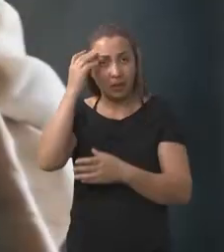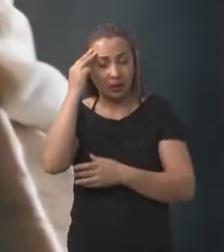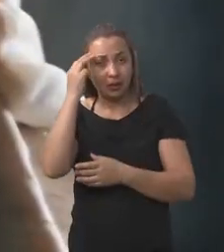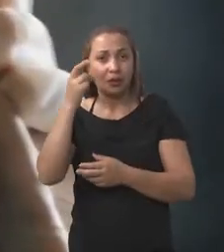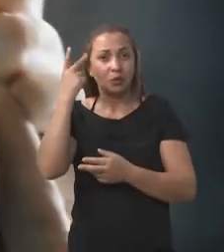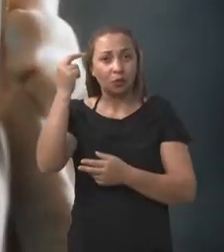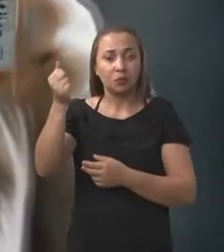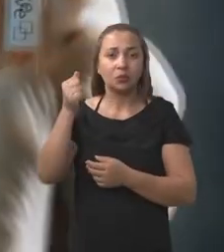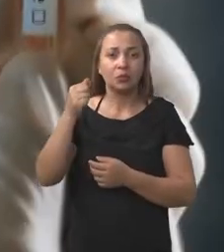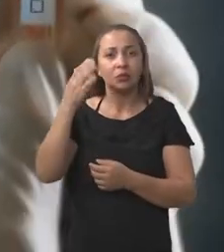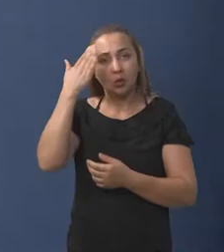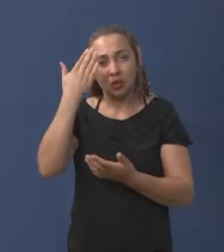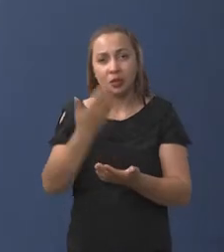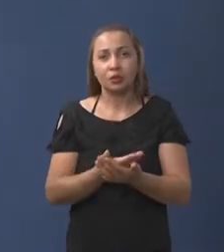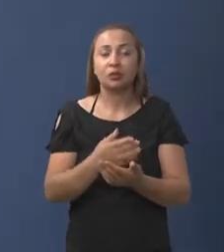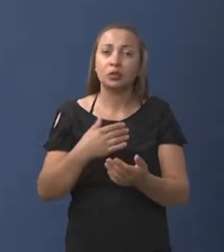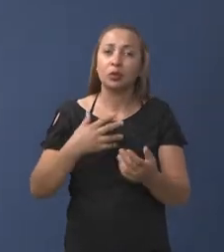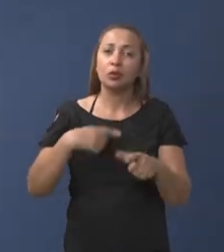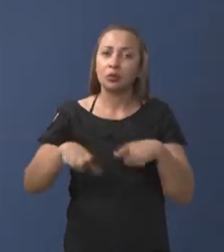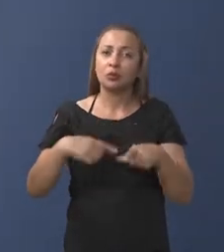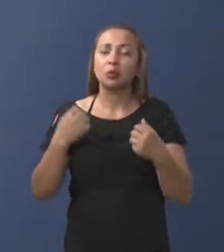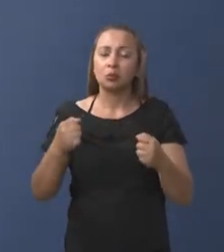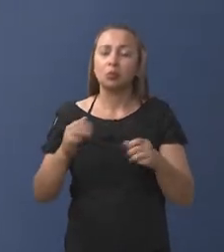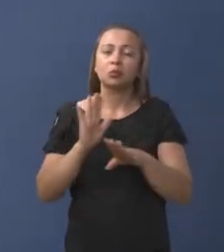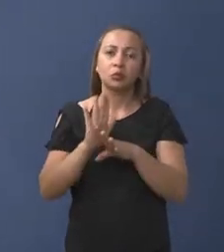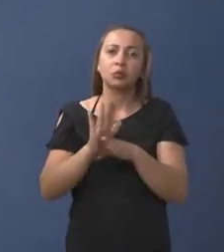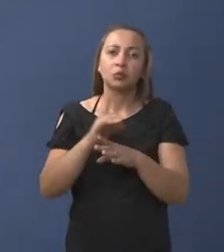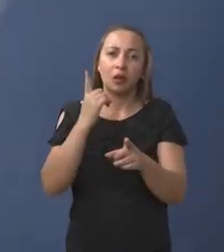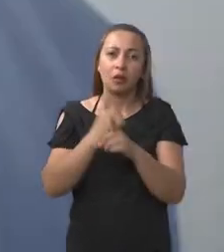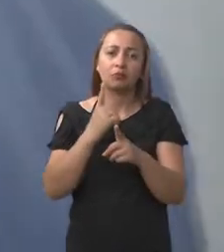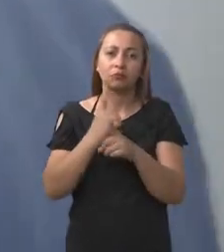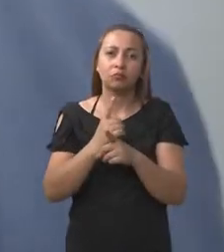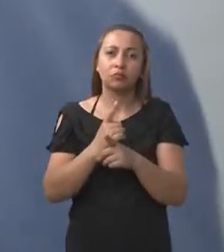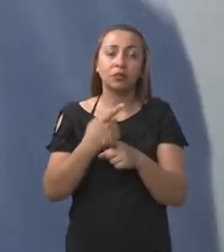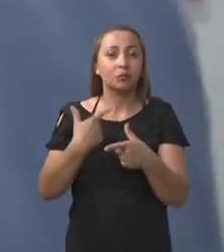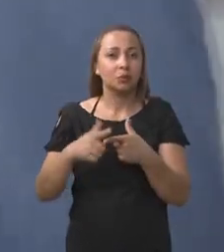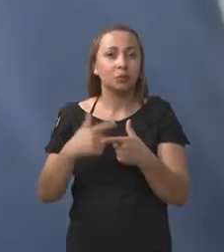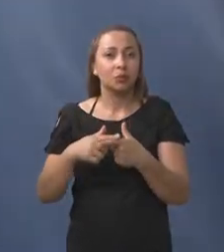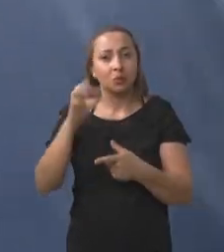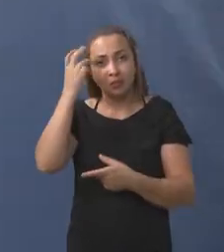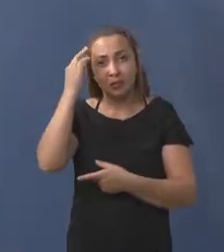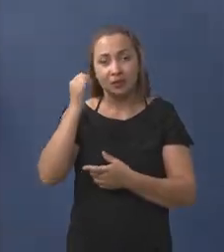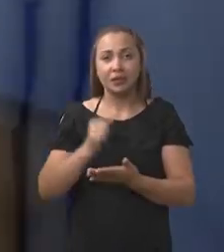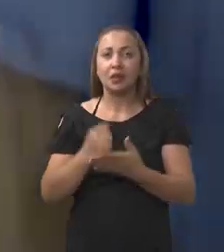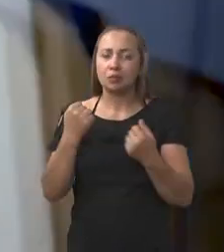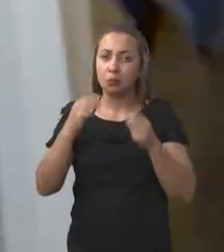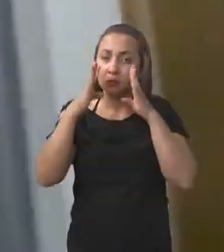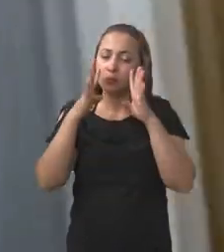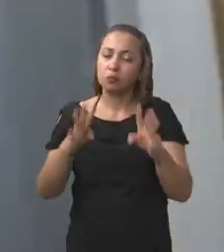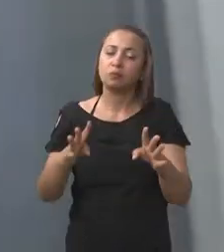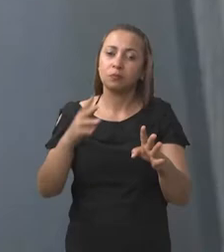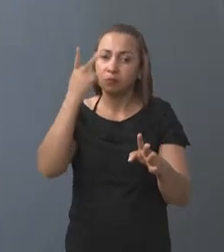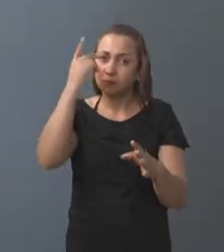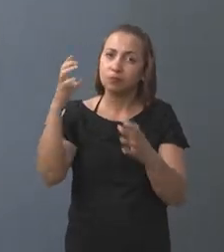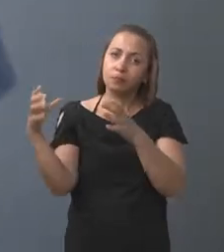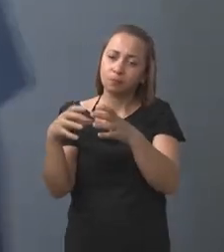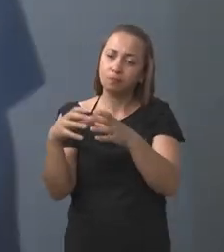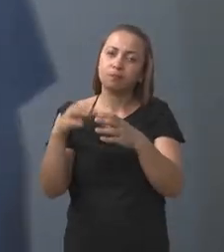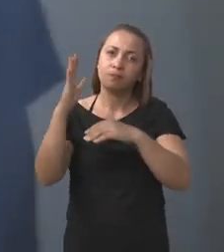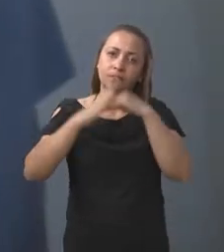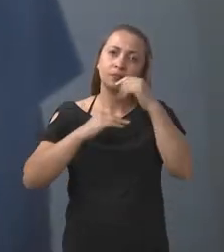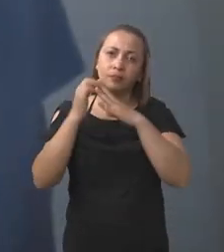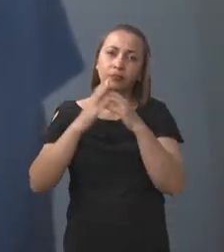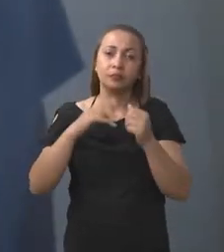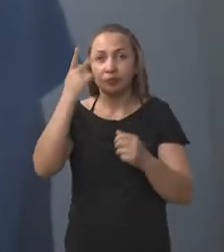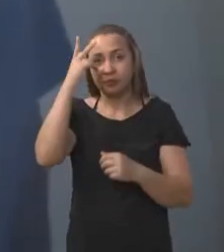comuns, nesse sentido, eu acredito que o trabalho, né, ele pode ajudar a identificar esses transtornos, né, e poder chamar atenção